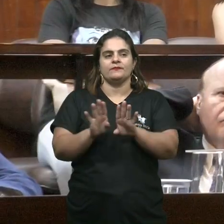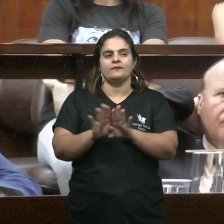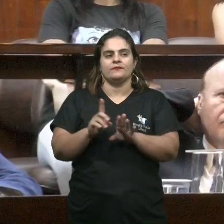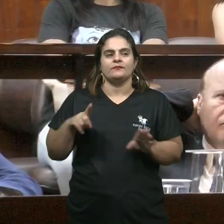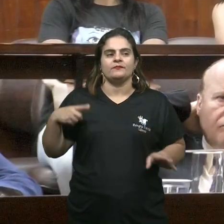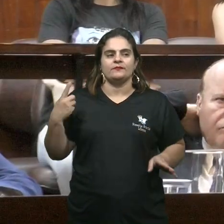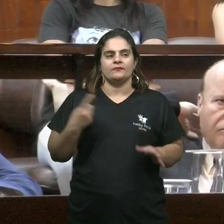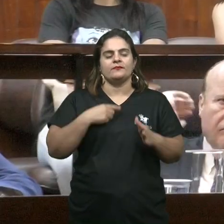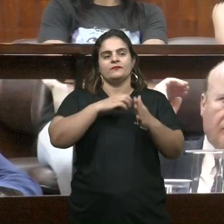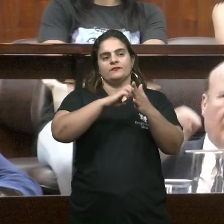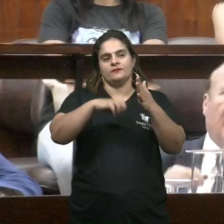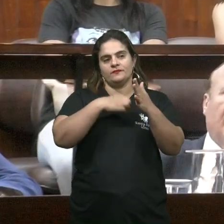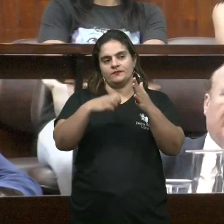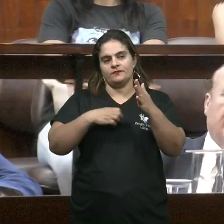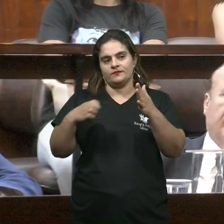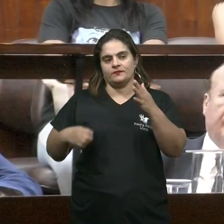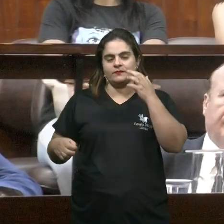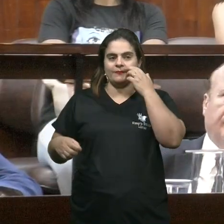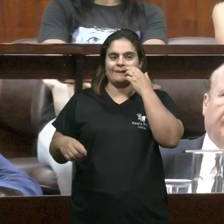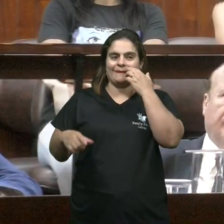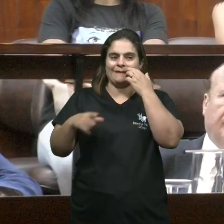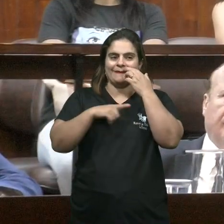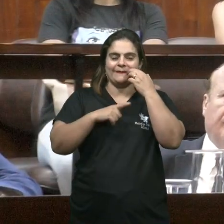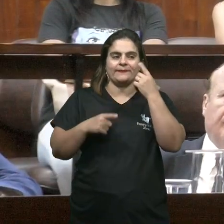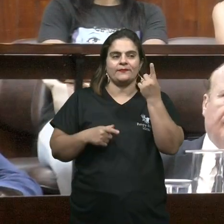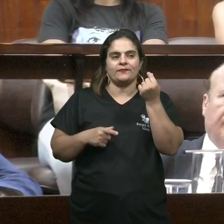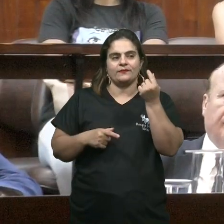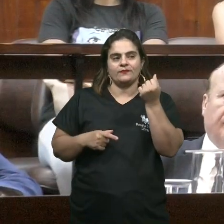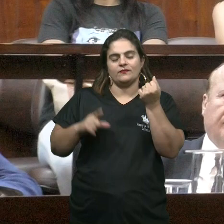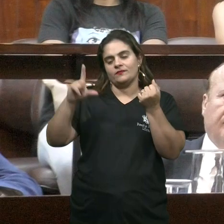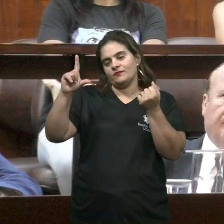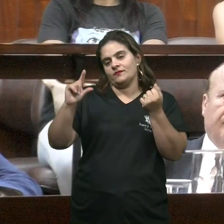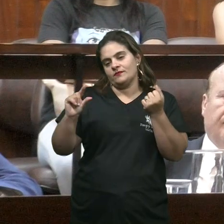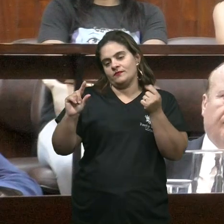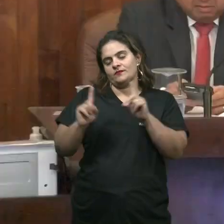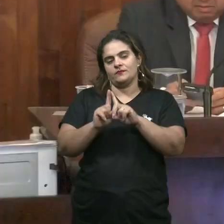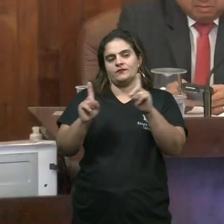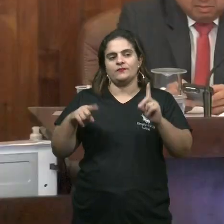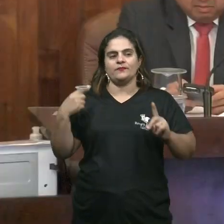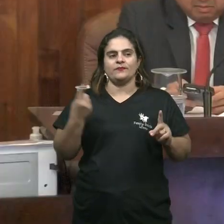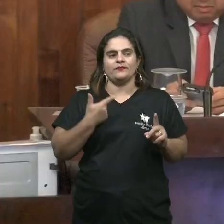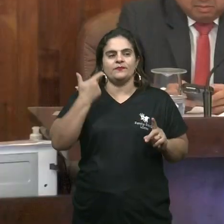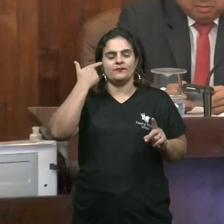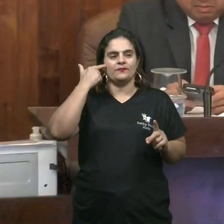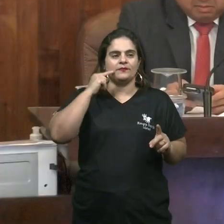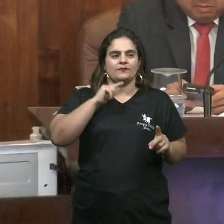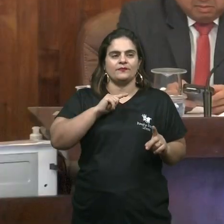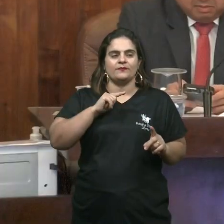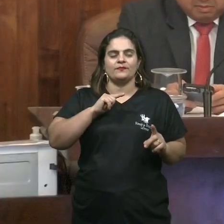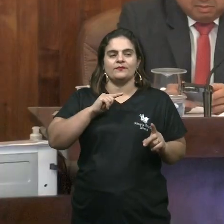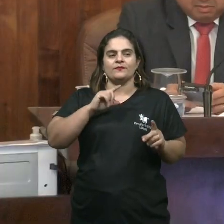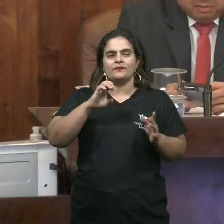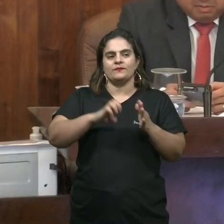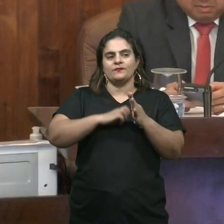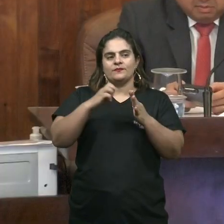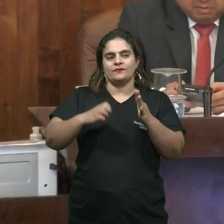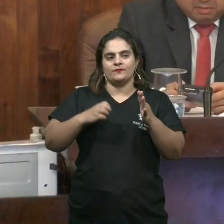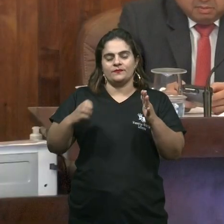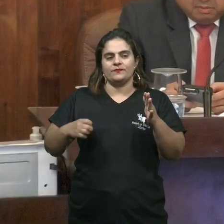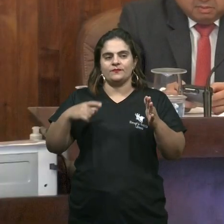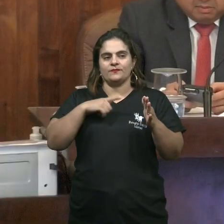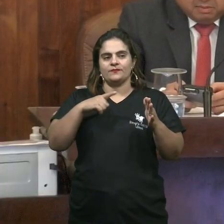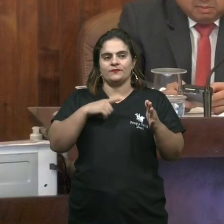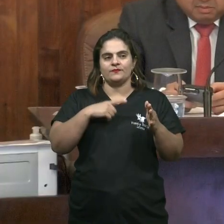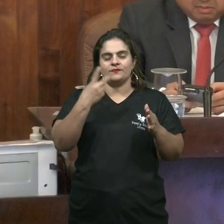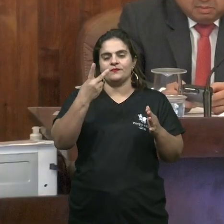emendas impositivas, claro que foi um valor pequeno, mas foi o que a gente pôde, nas minhas emendas impositivas, eu fiz uma